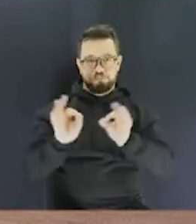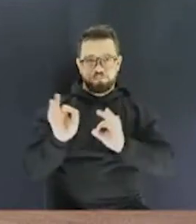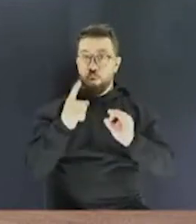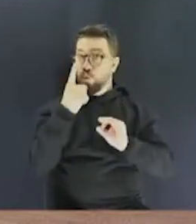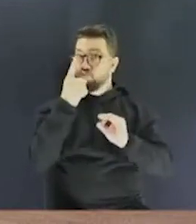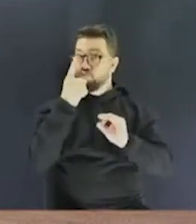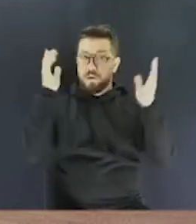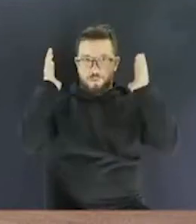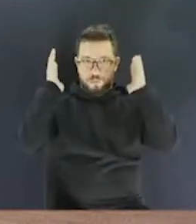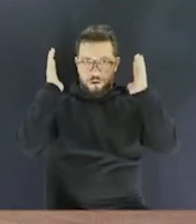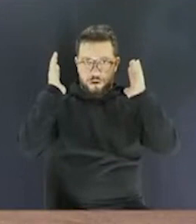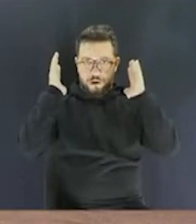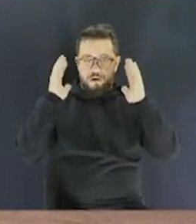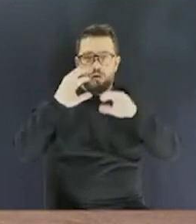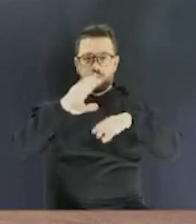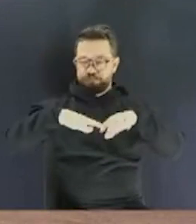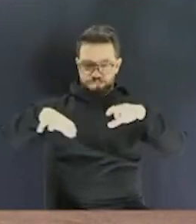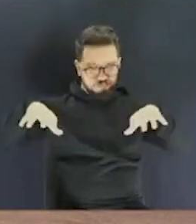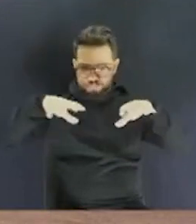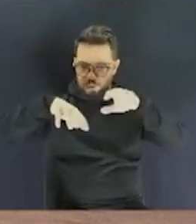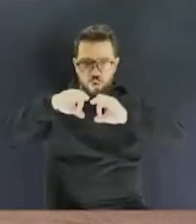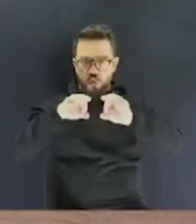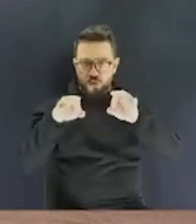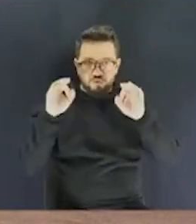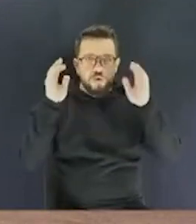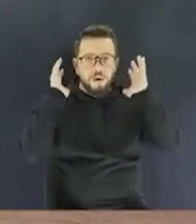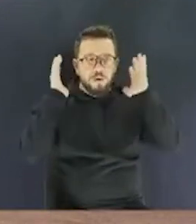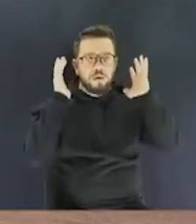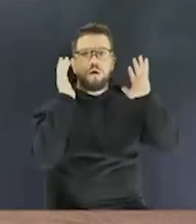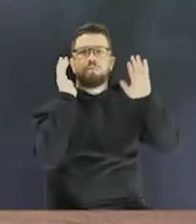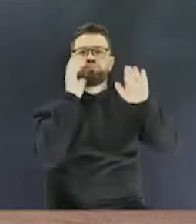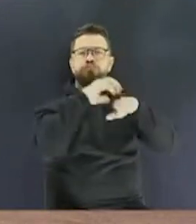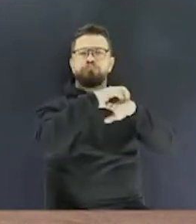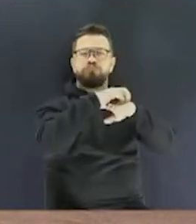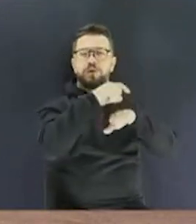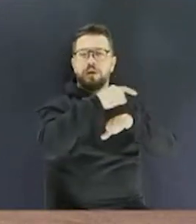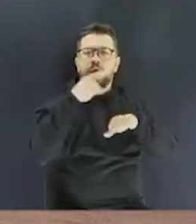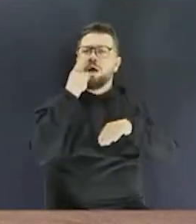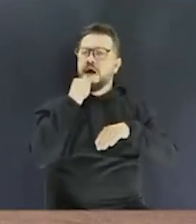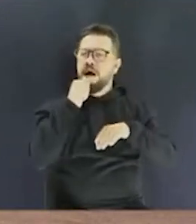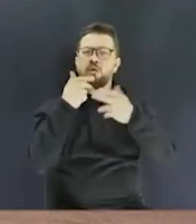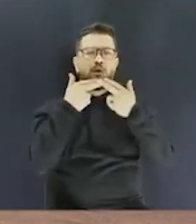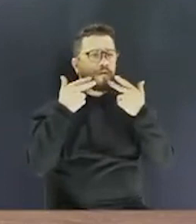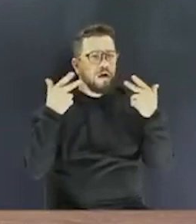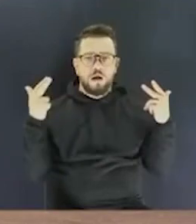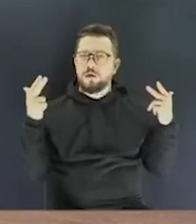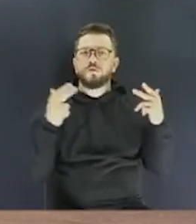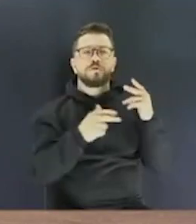agora, hoje ou amanhã, irá outro caminhão de material, com água, material de limpeza e tantos materiais,